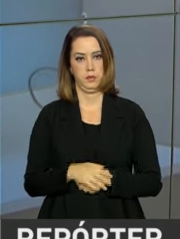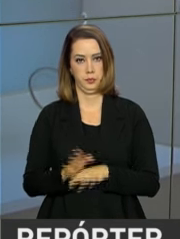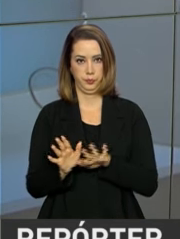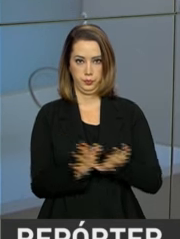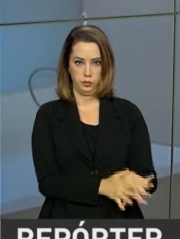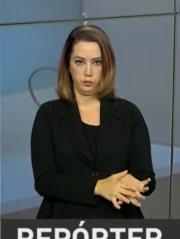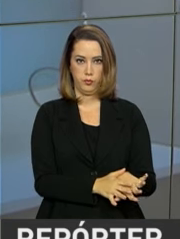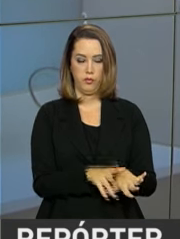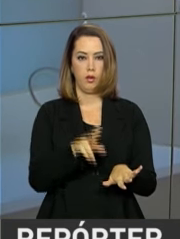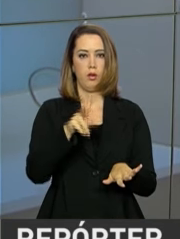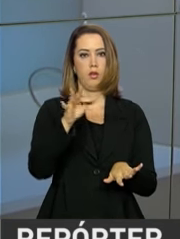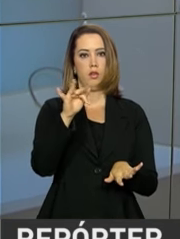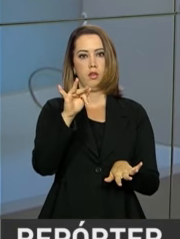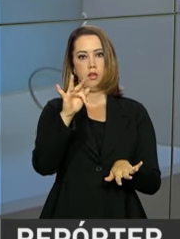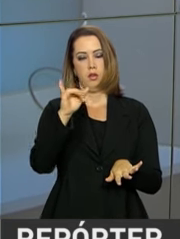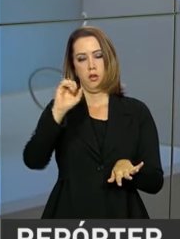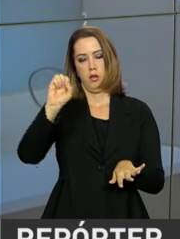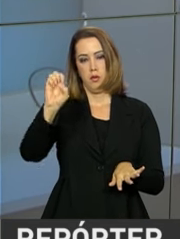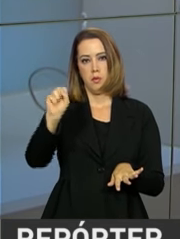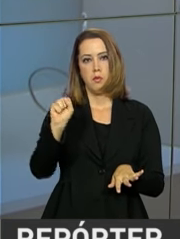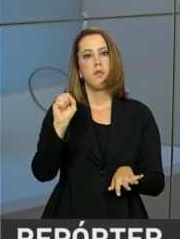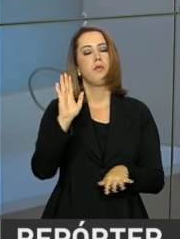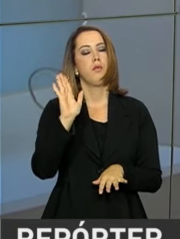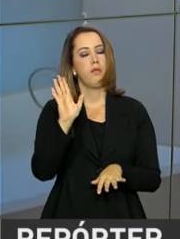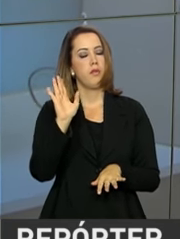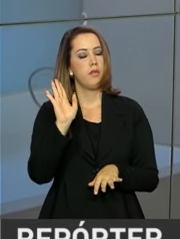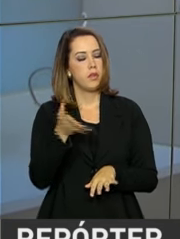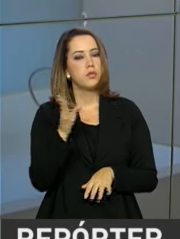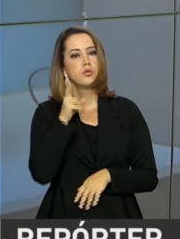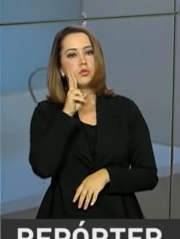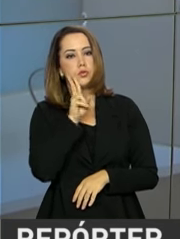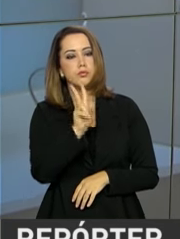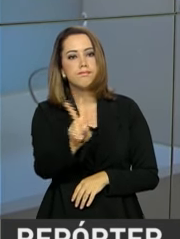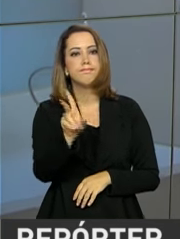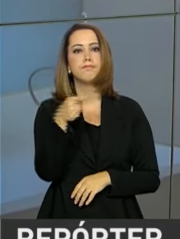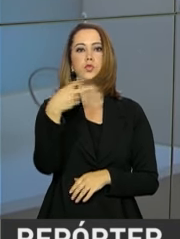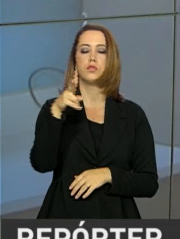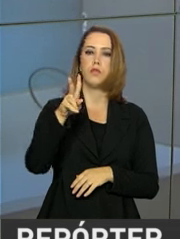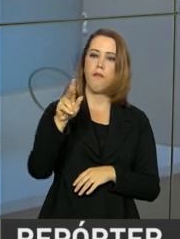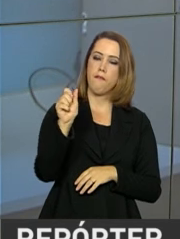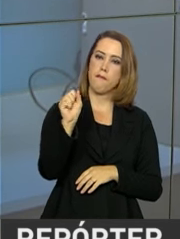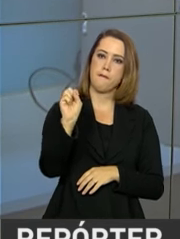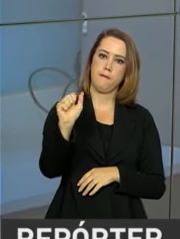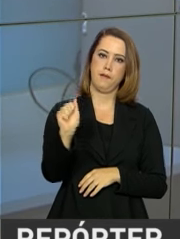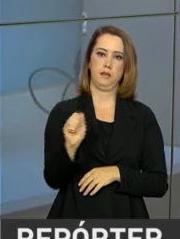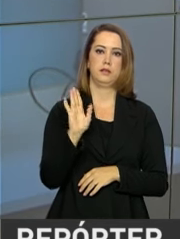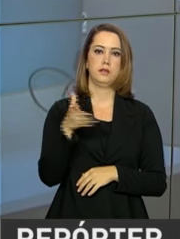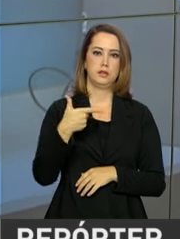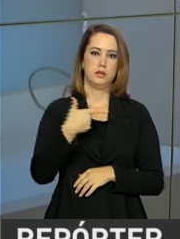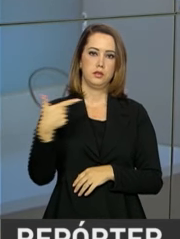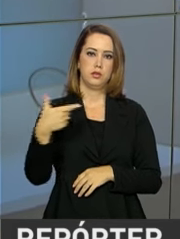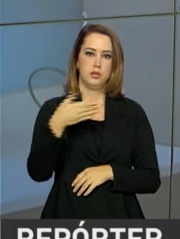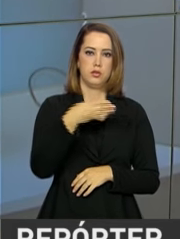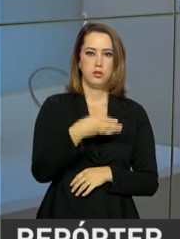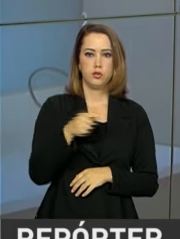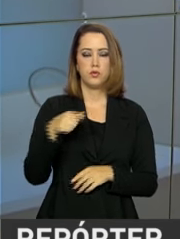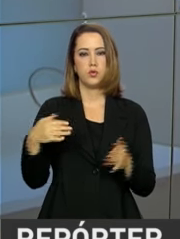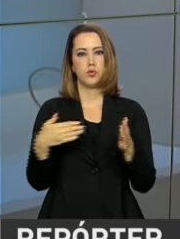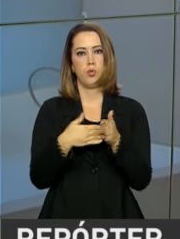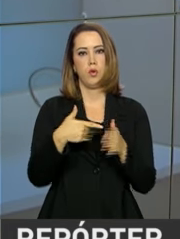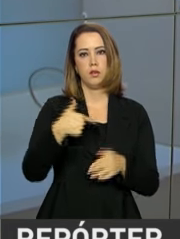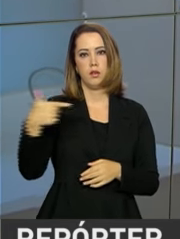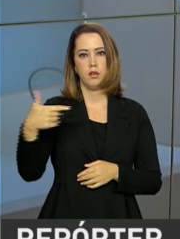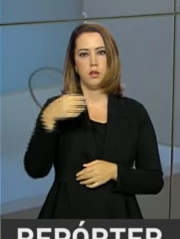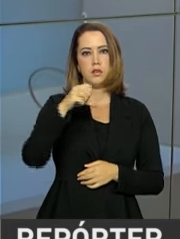vagas disponíveis no FIES já podem ser consultadas. As inscrições devem ser feitas de 24 a 29 de junho pelo